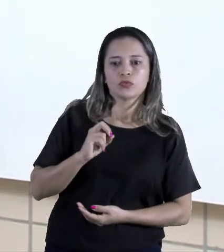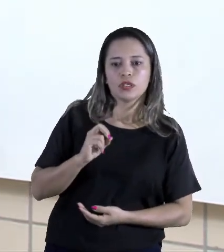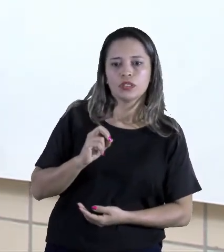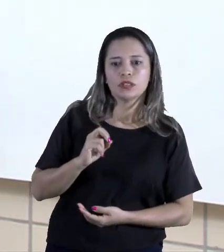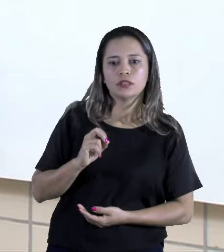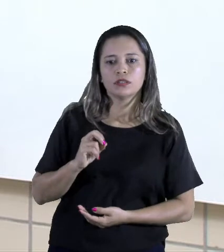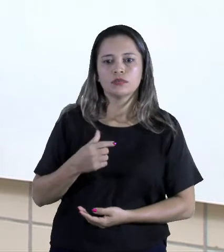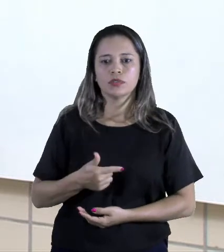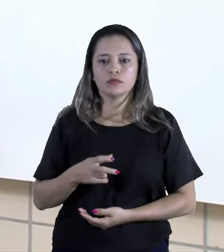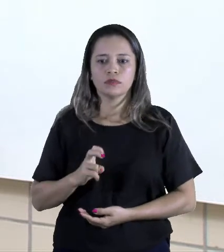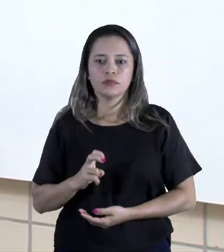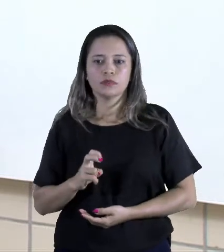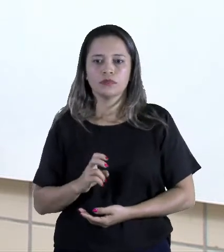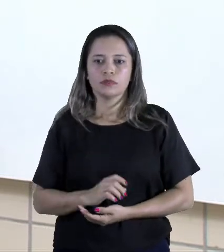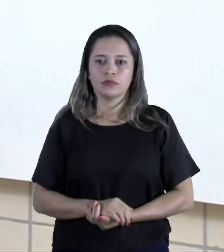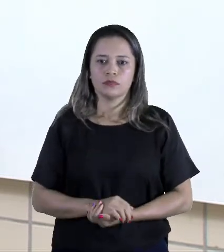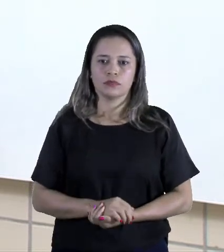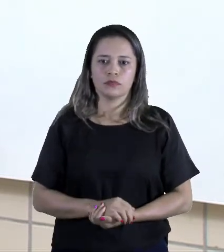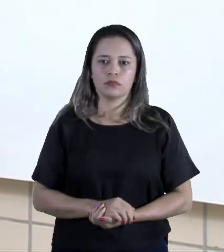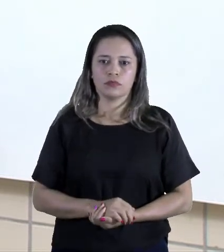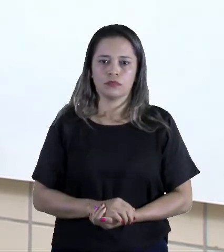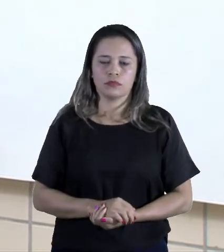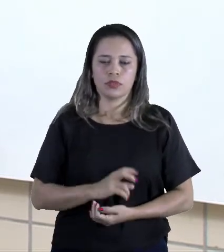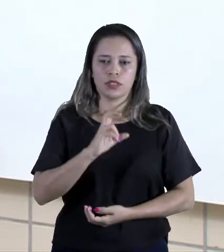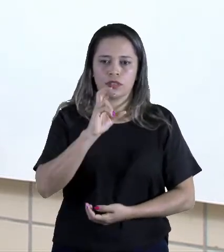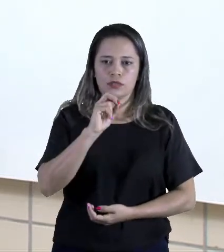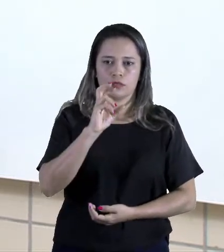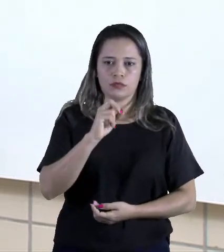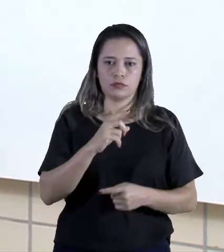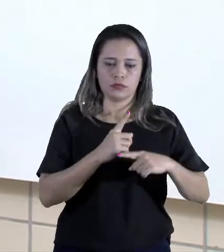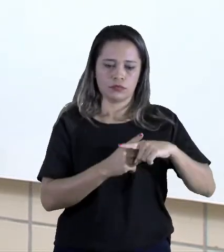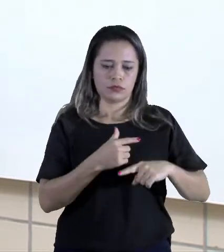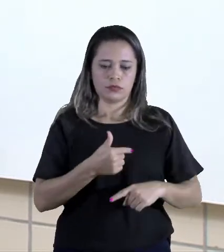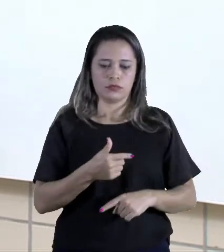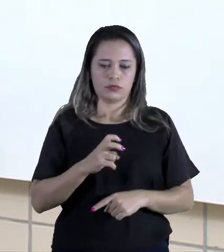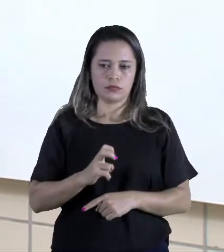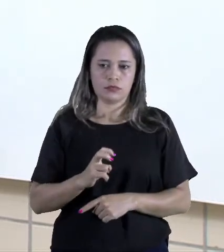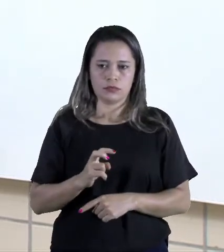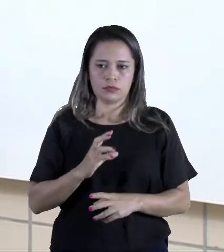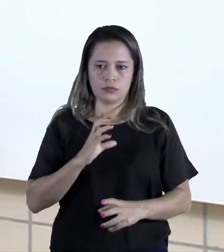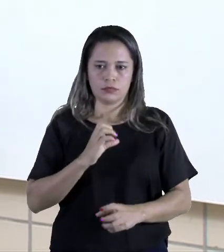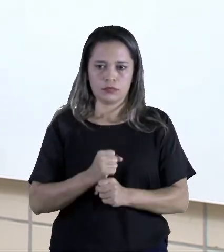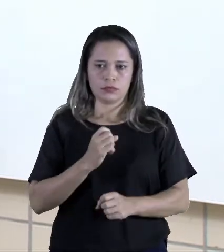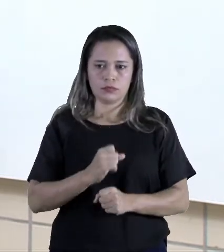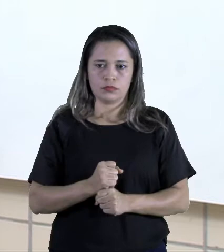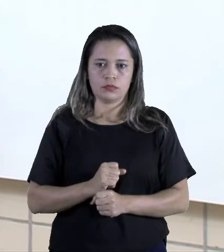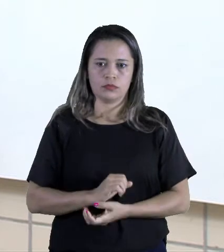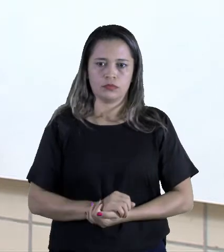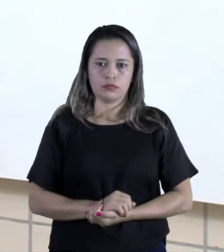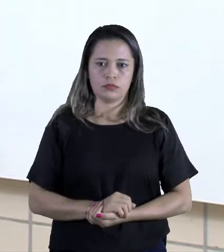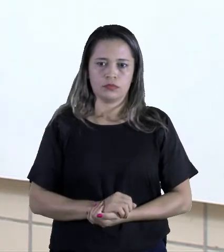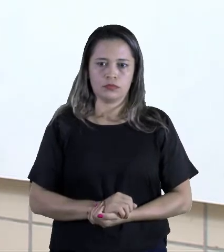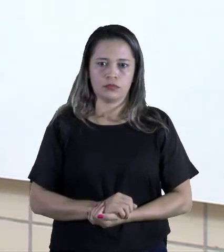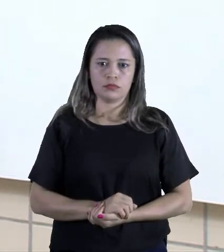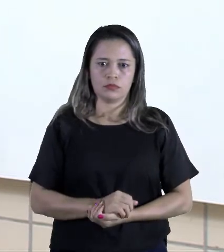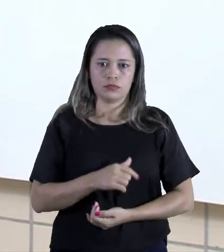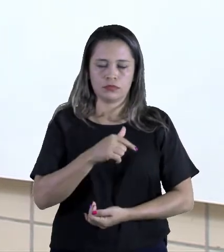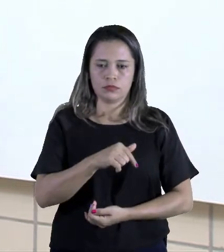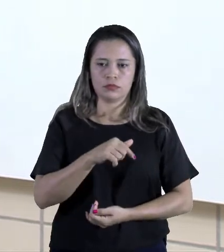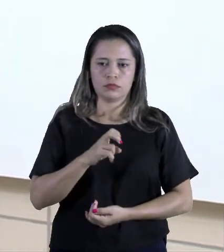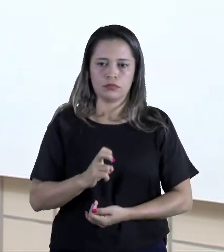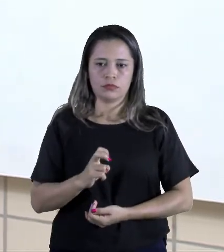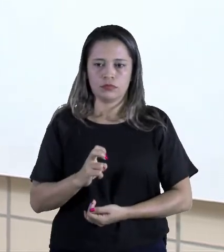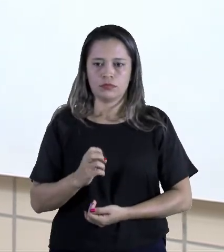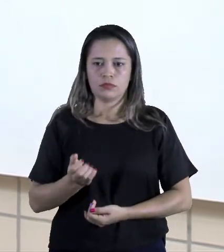uma de 25, ó. 50 mais 25, 5 mais 2, 7.